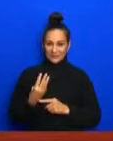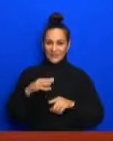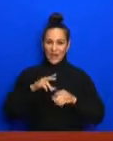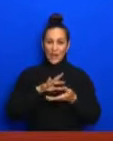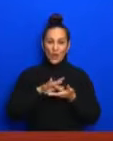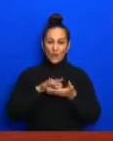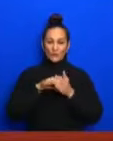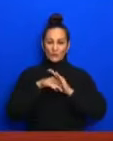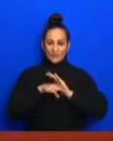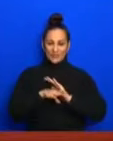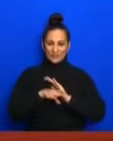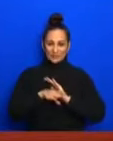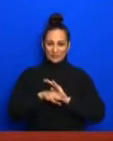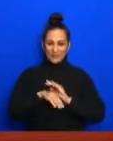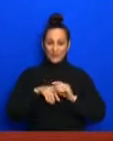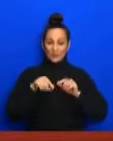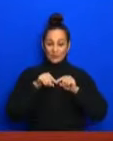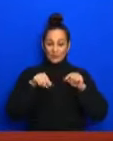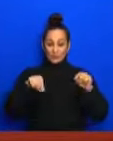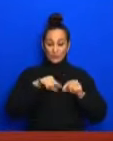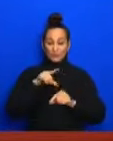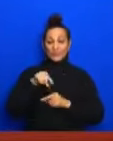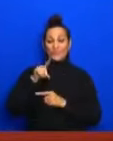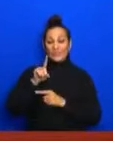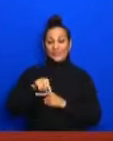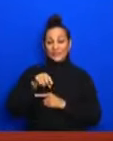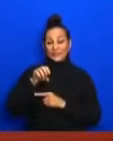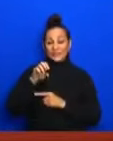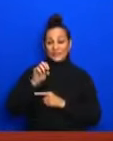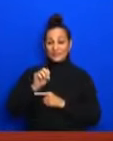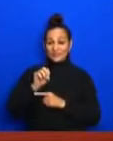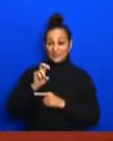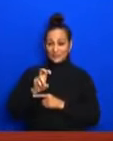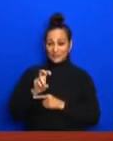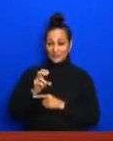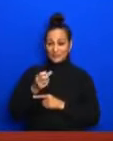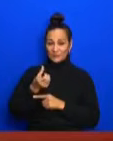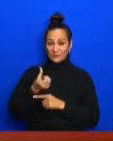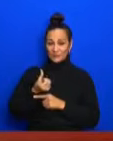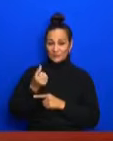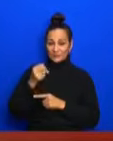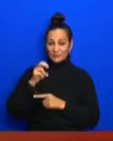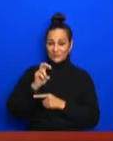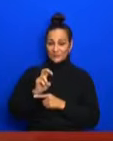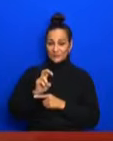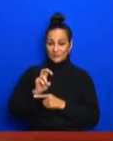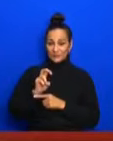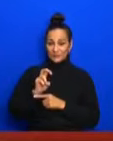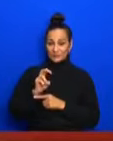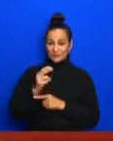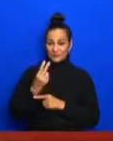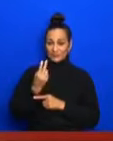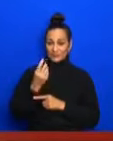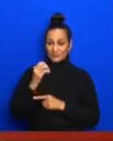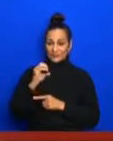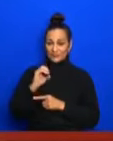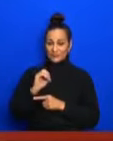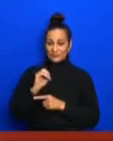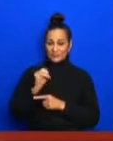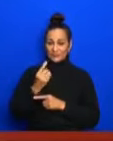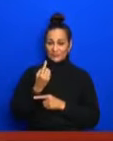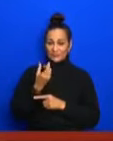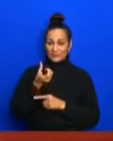2.643 da Loto Mania. Os números sorteados foram 05, 65,